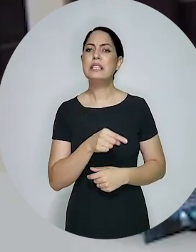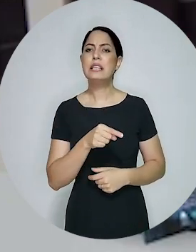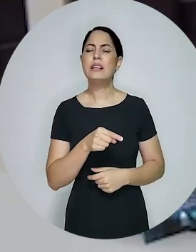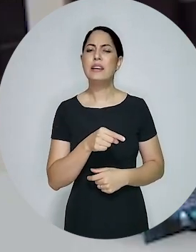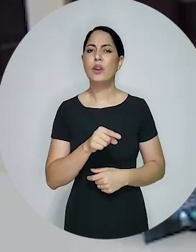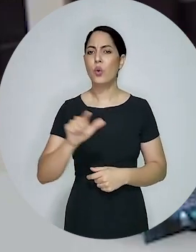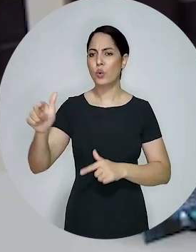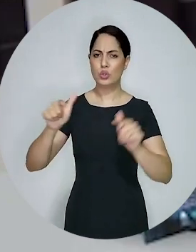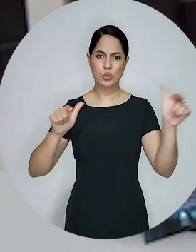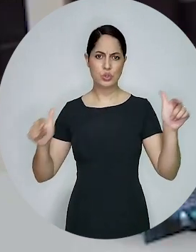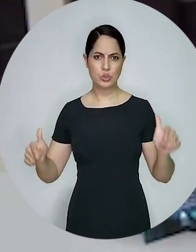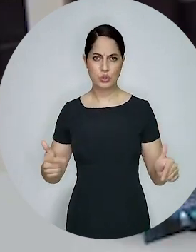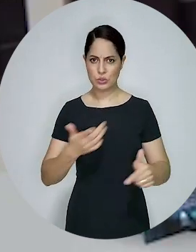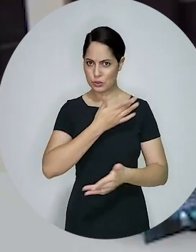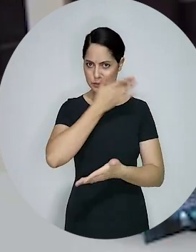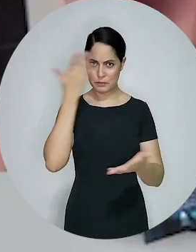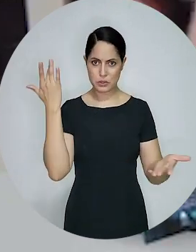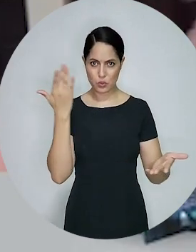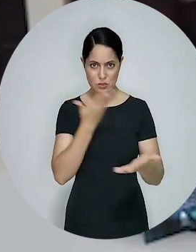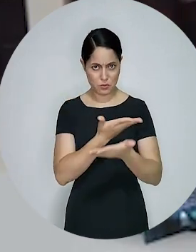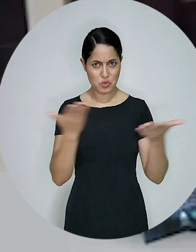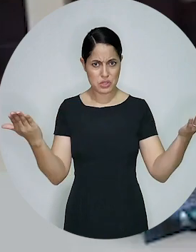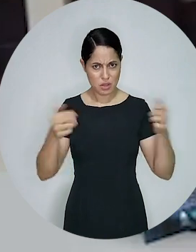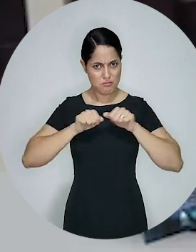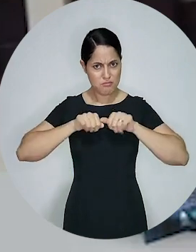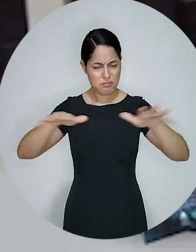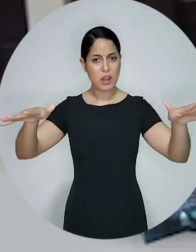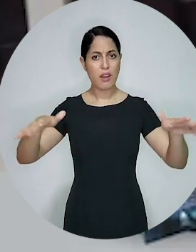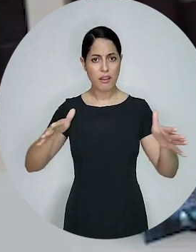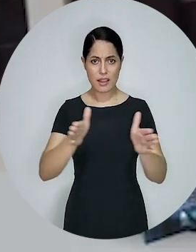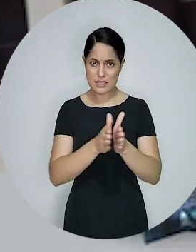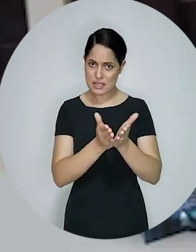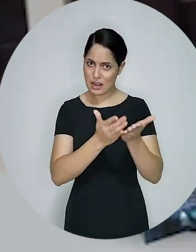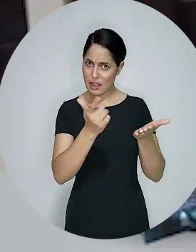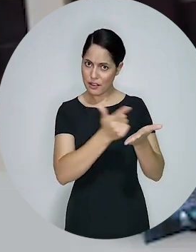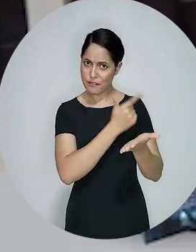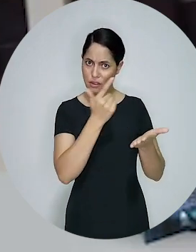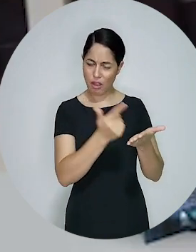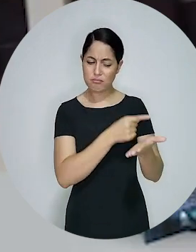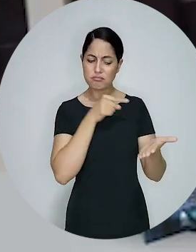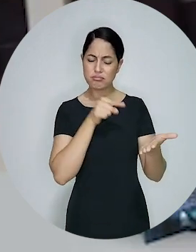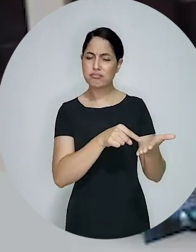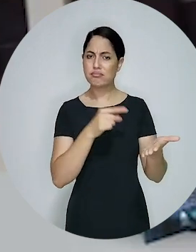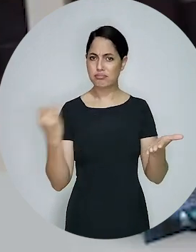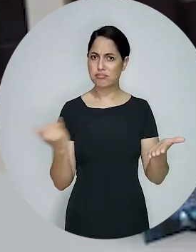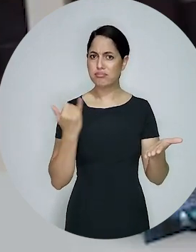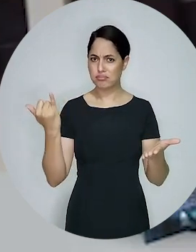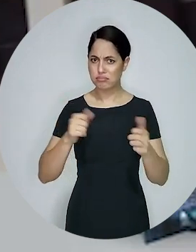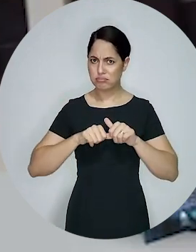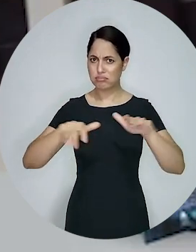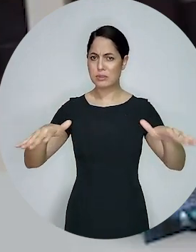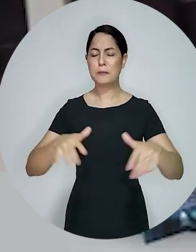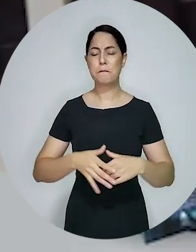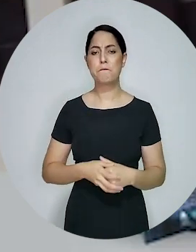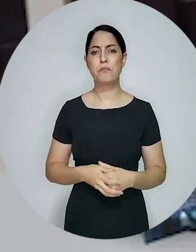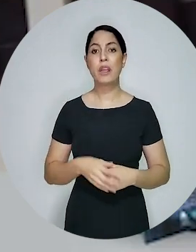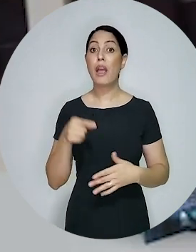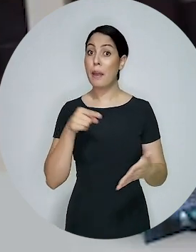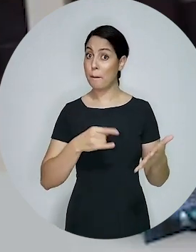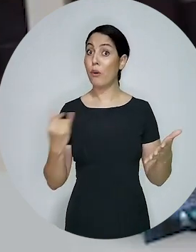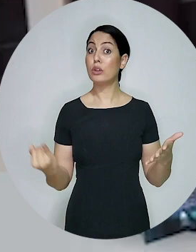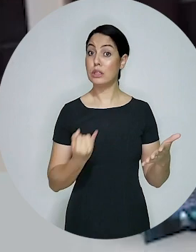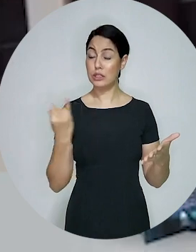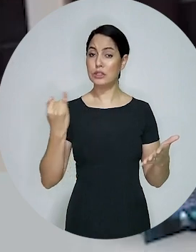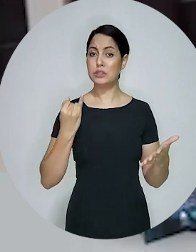eu queria que os nossos espectadores hoje compartilhassem isso, é um trabalho que considero muito importante.